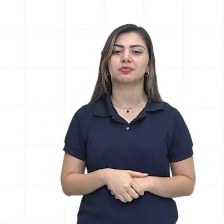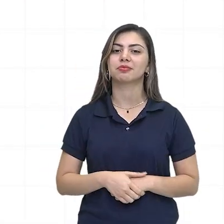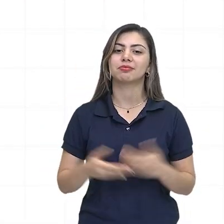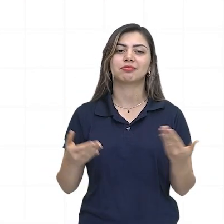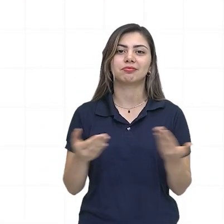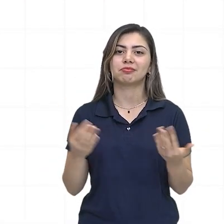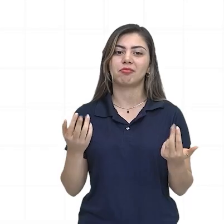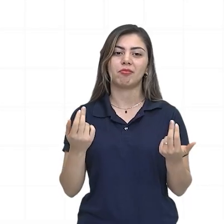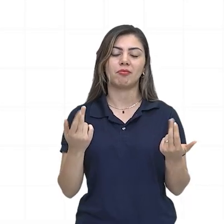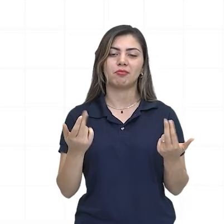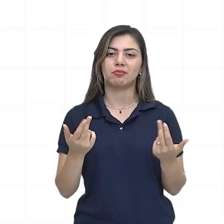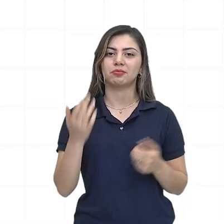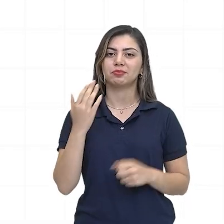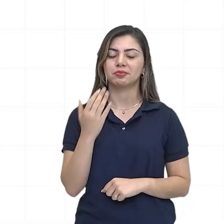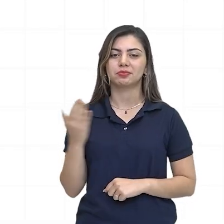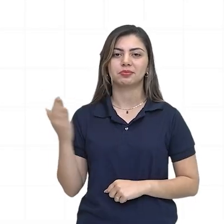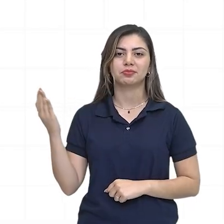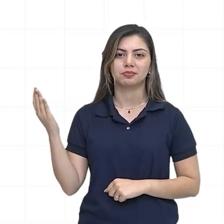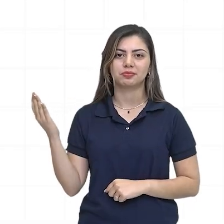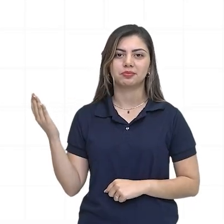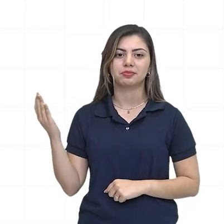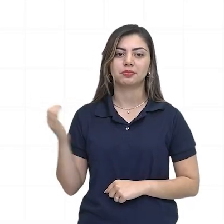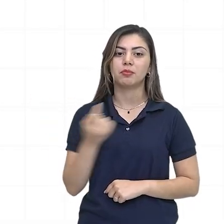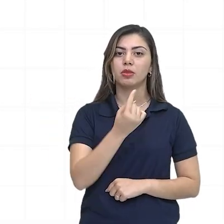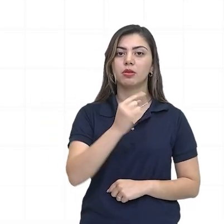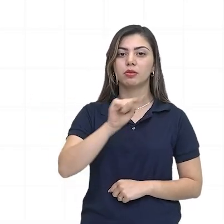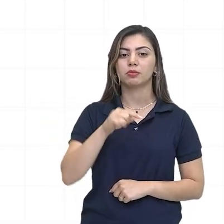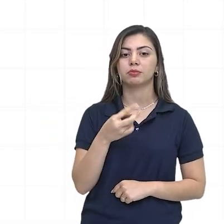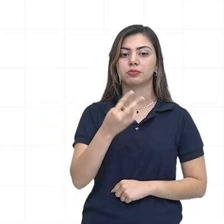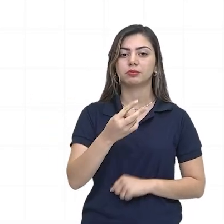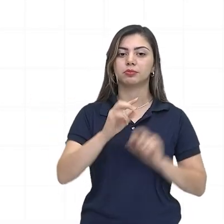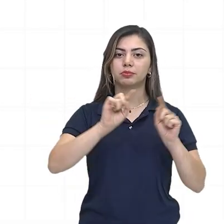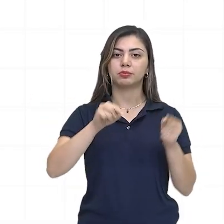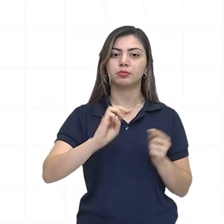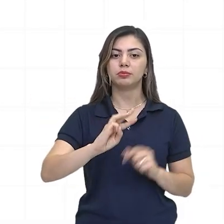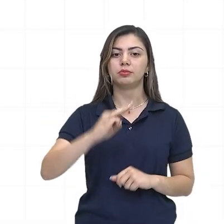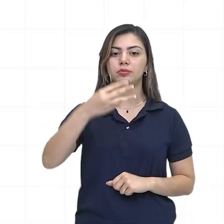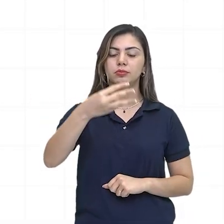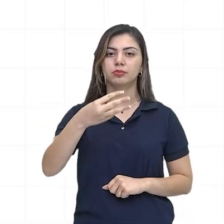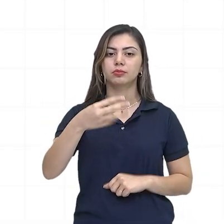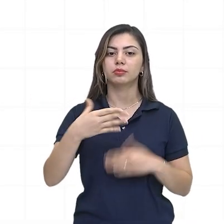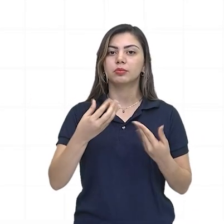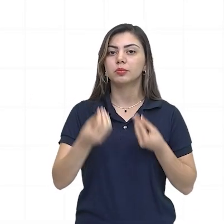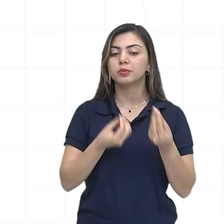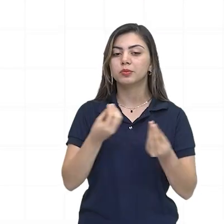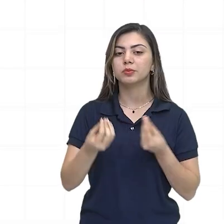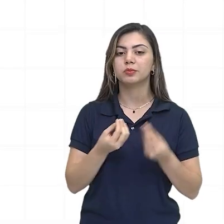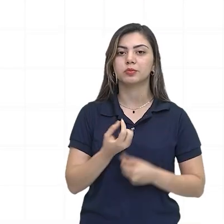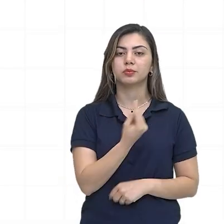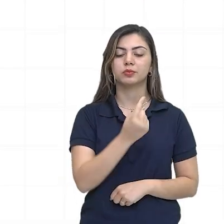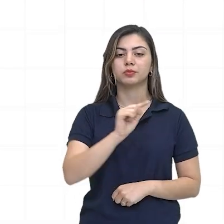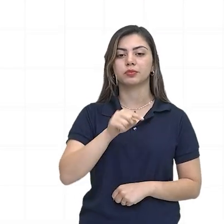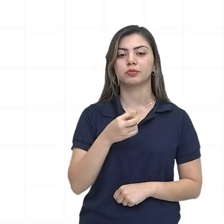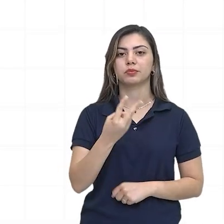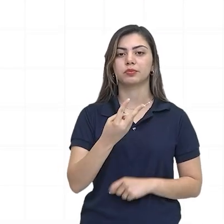mesma forma aqui para o próximo exemplo, 1,2 vezes 3 vai ser 1,2